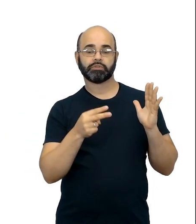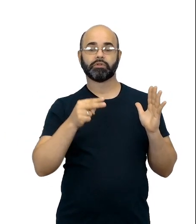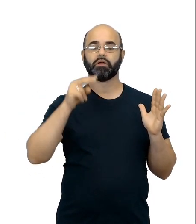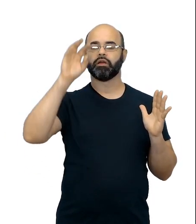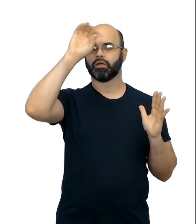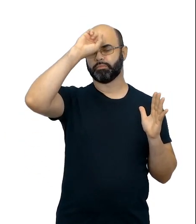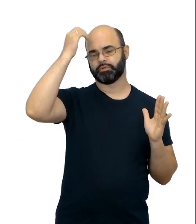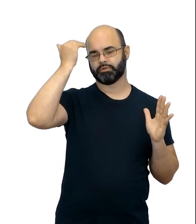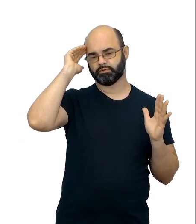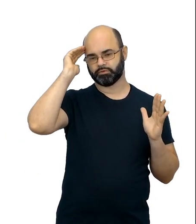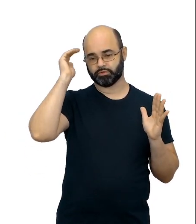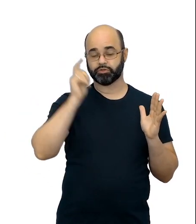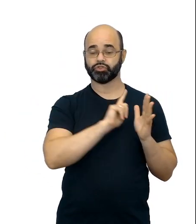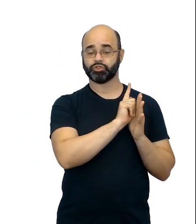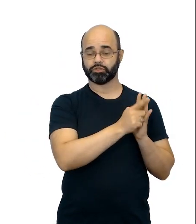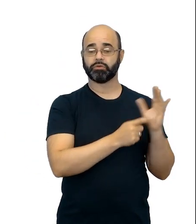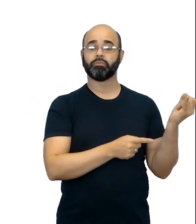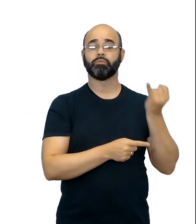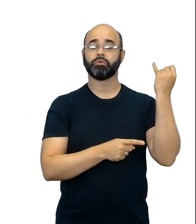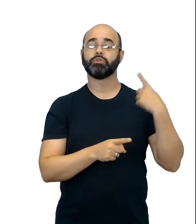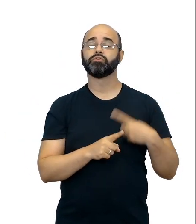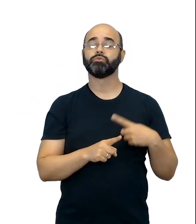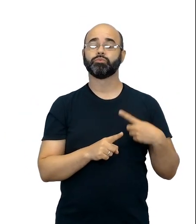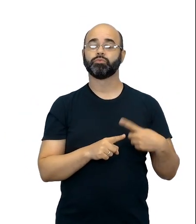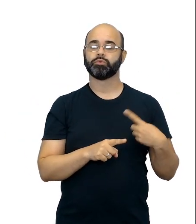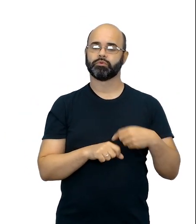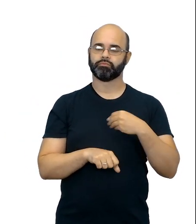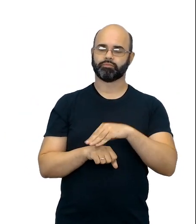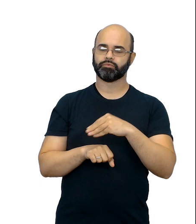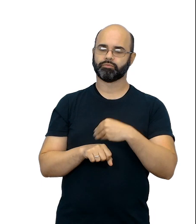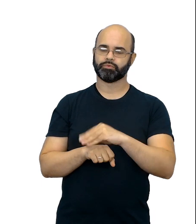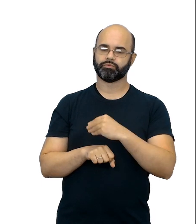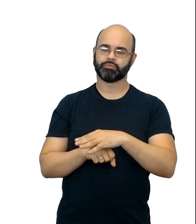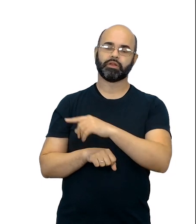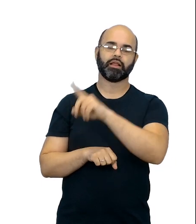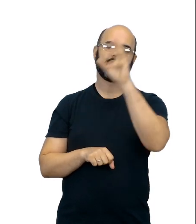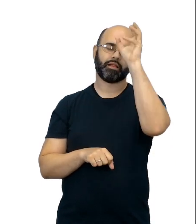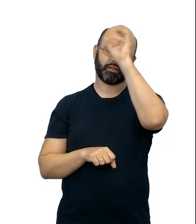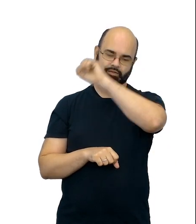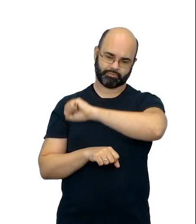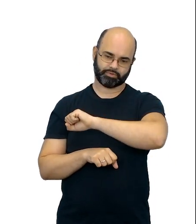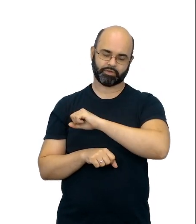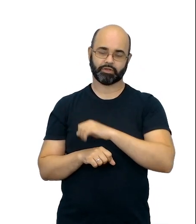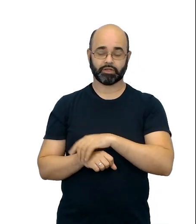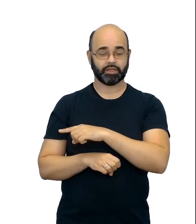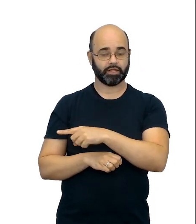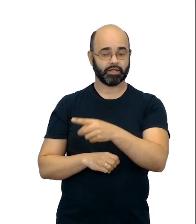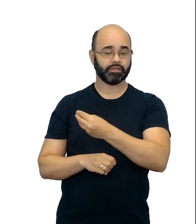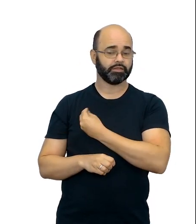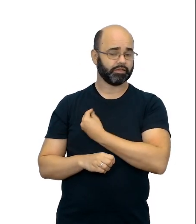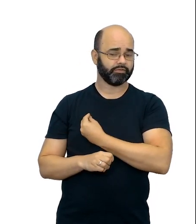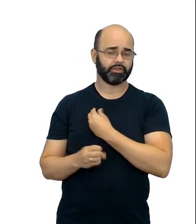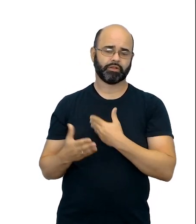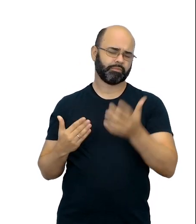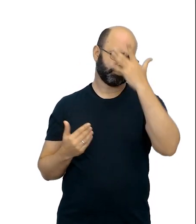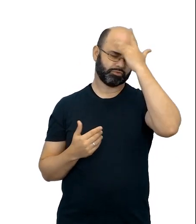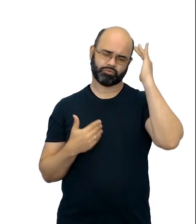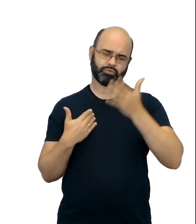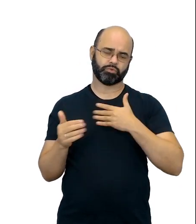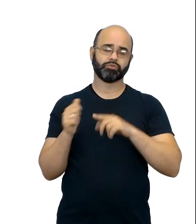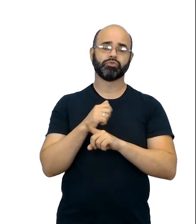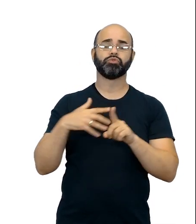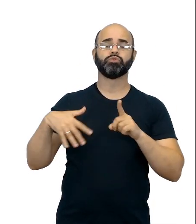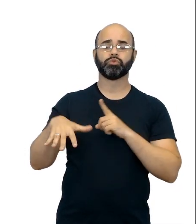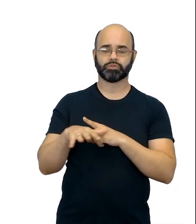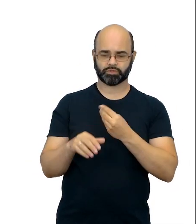os gêneros são importantes? Porque, de certa forma, eles atendem às necessidades diárias de qualquer pessoa na